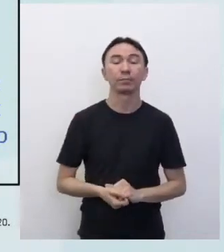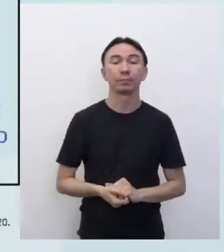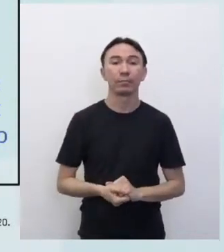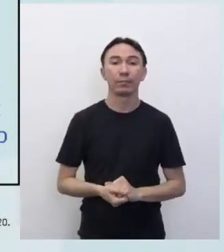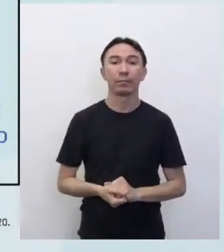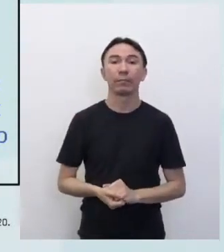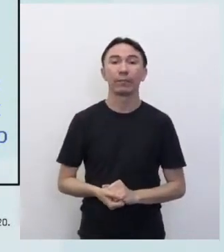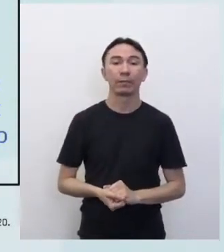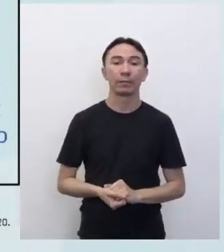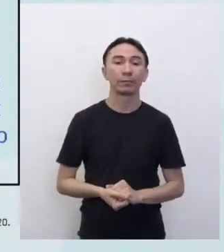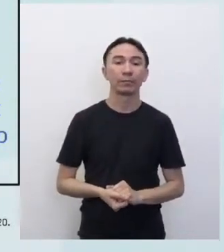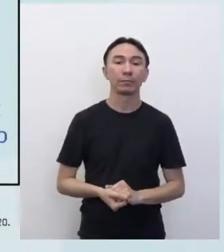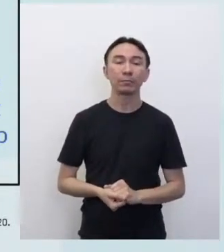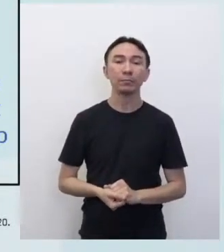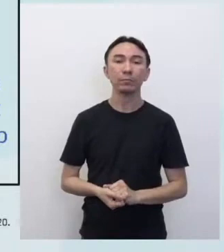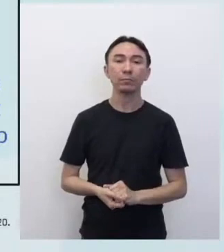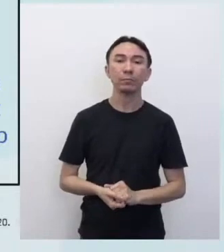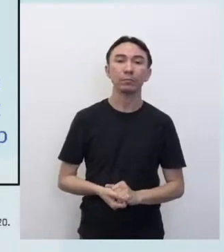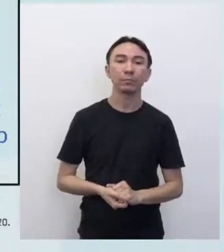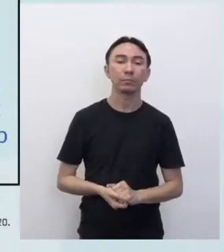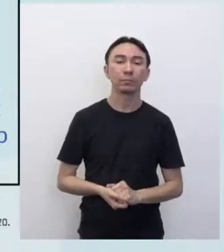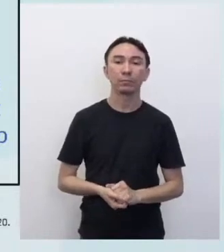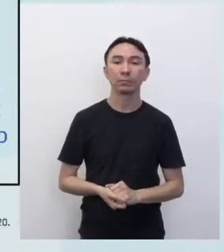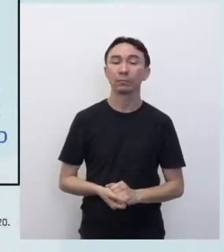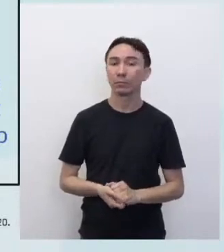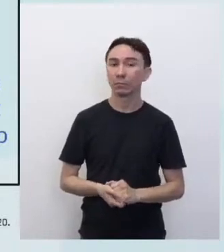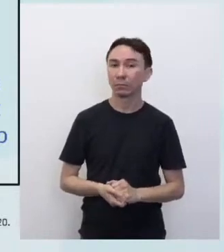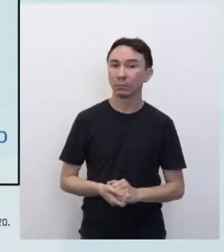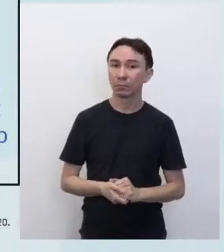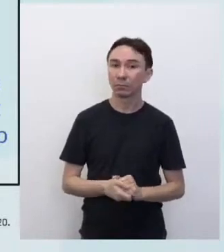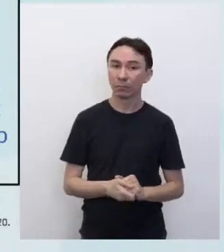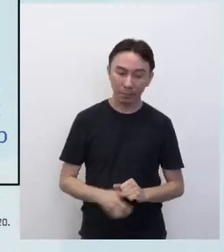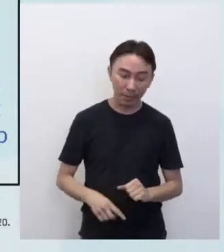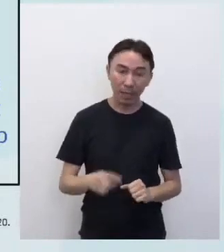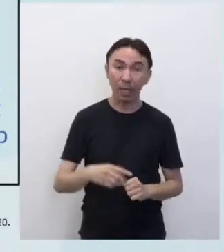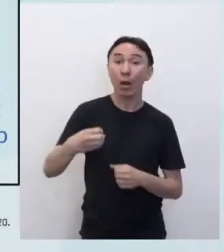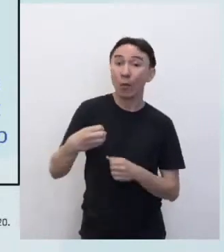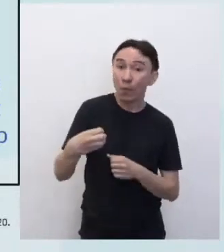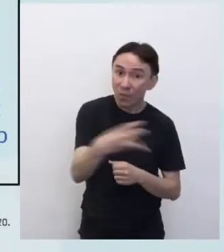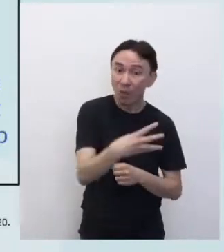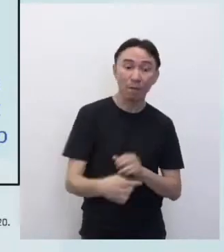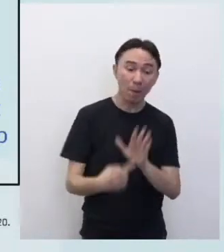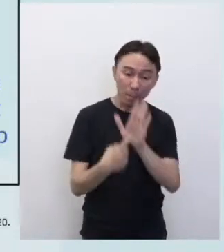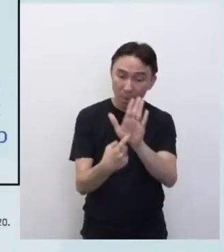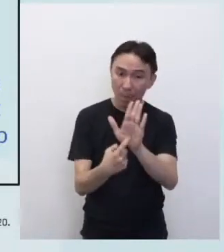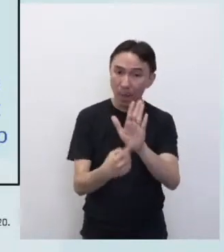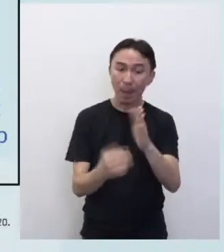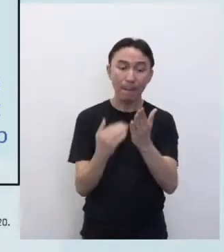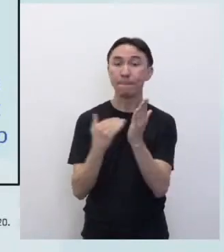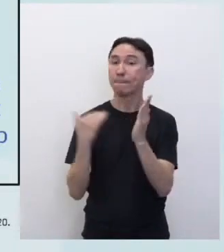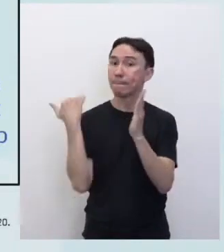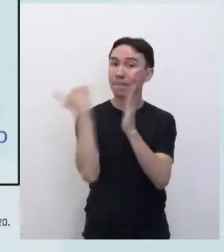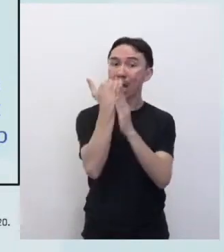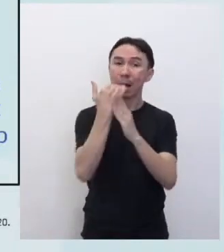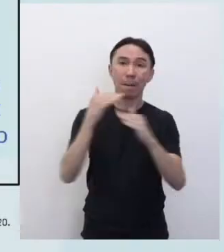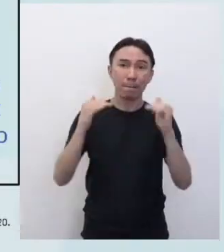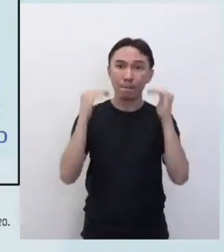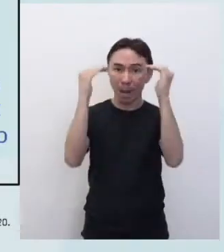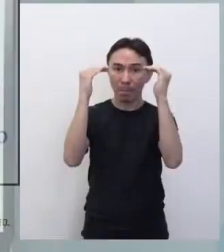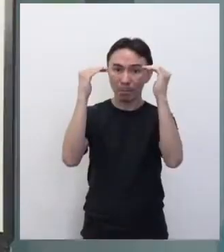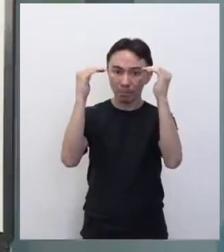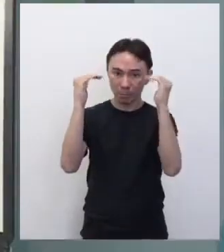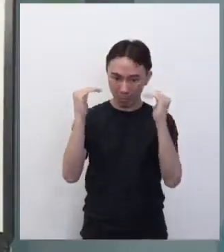at the top of the web page. De forma que a postagem mais recente apareça no topo da página da web. Ok.